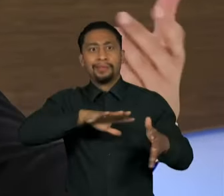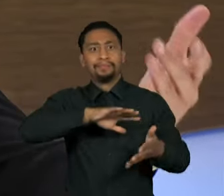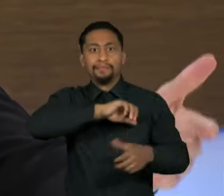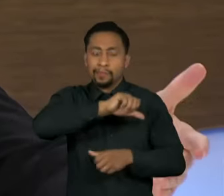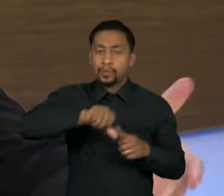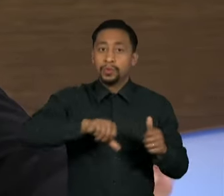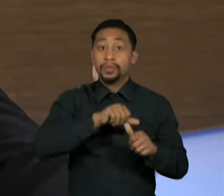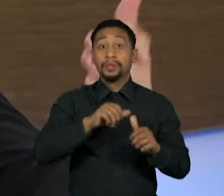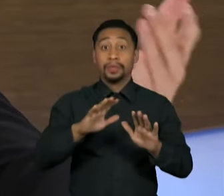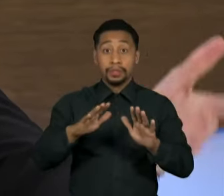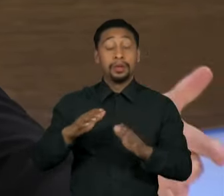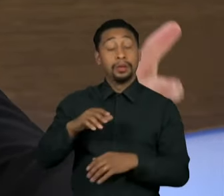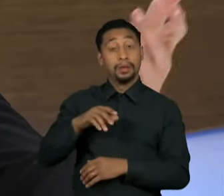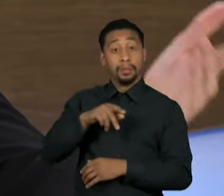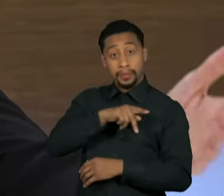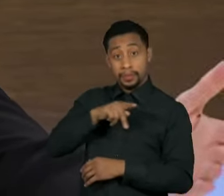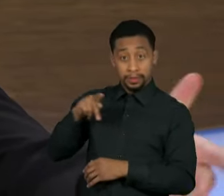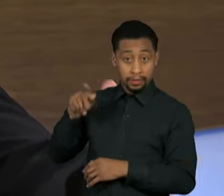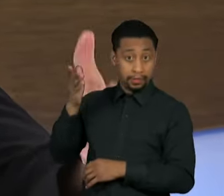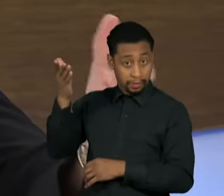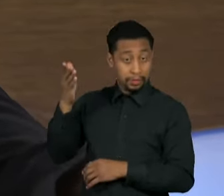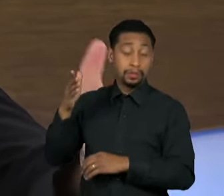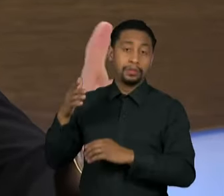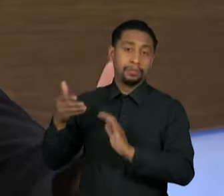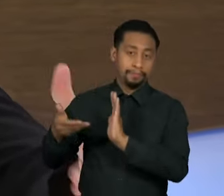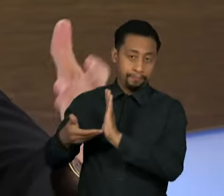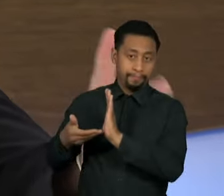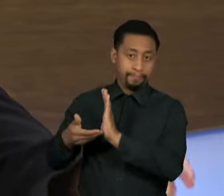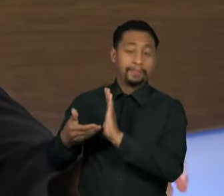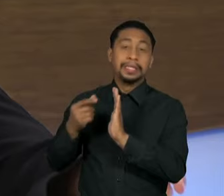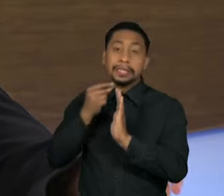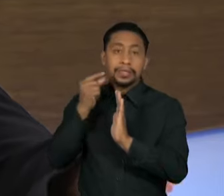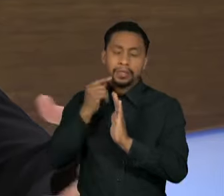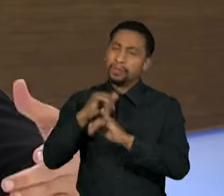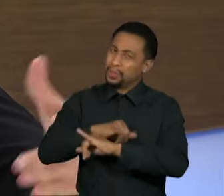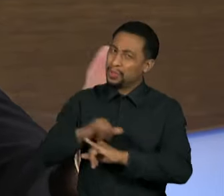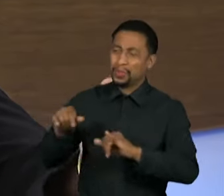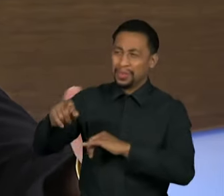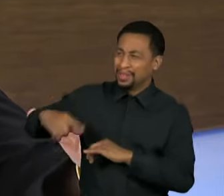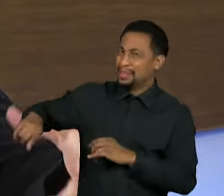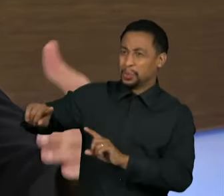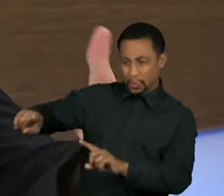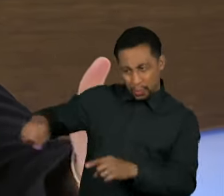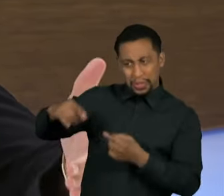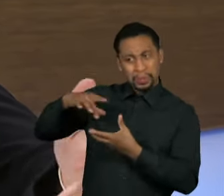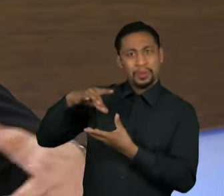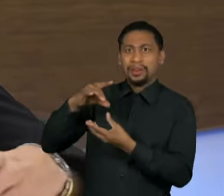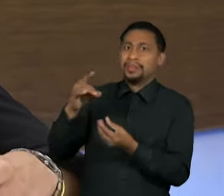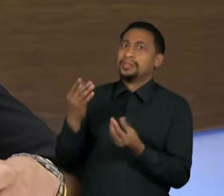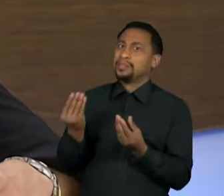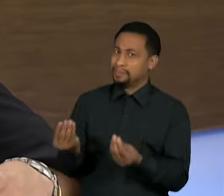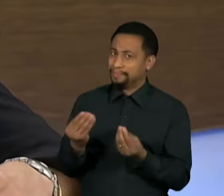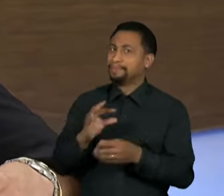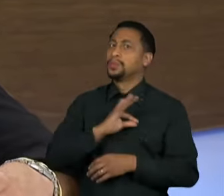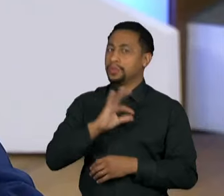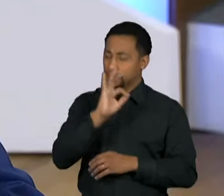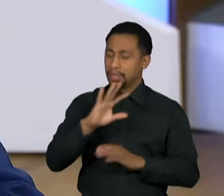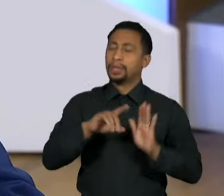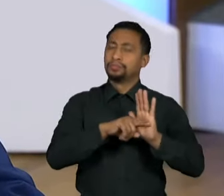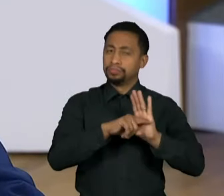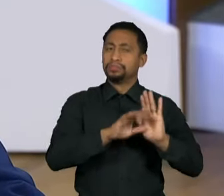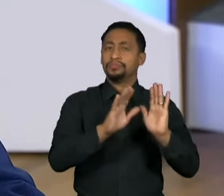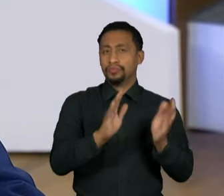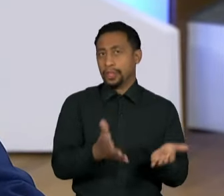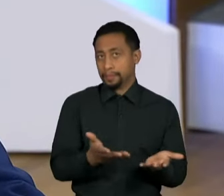como mobilização que ultrapassou os limites do contraditório democrático. Está sendo investigado, inclusive, pela Polícia Federal.